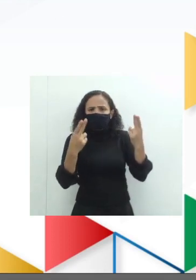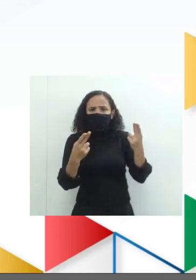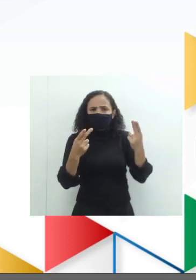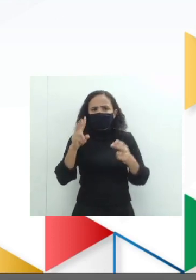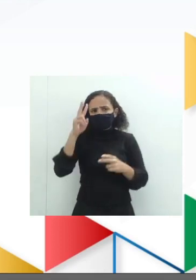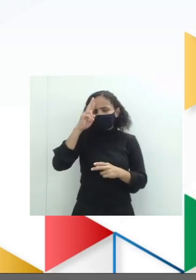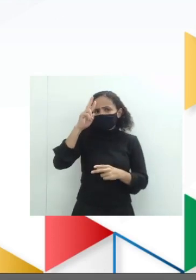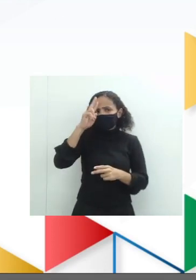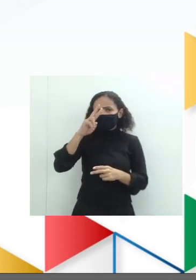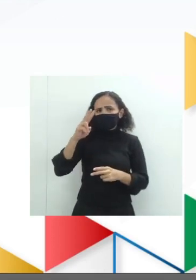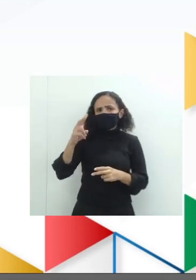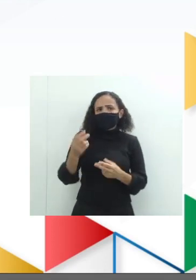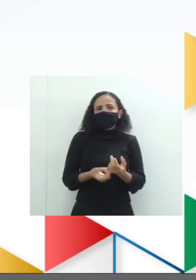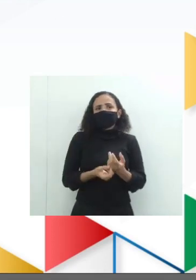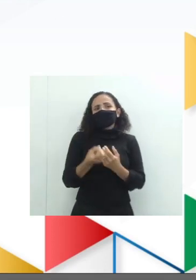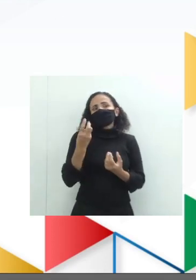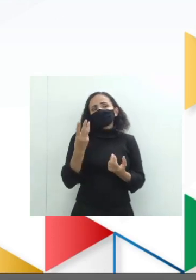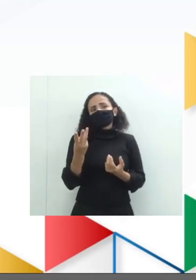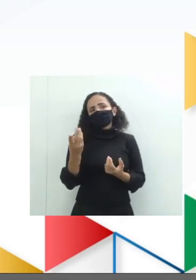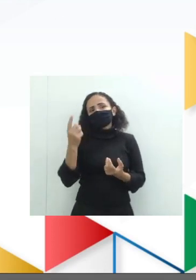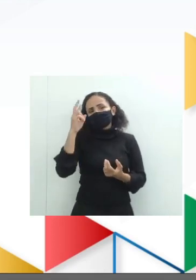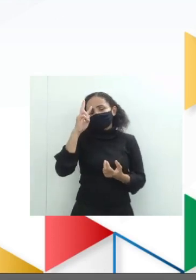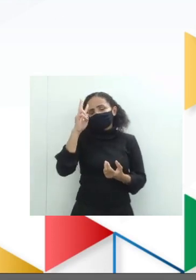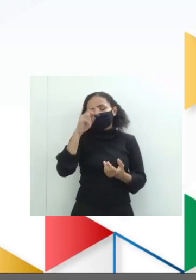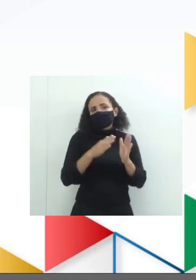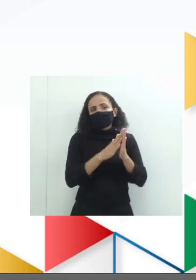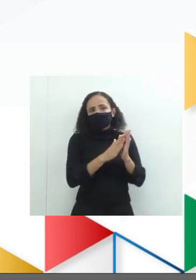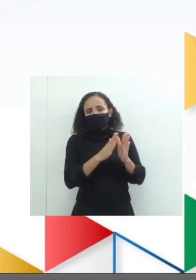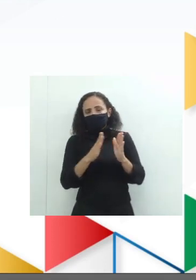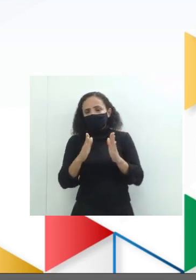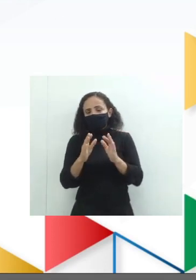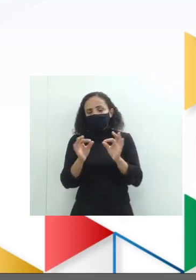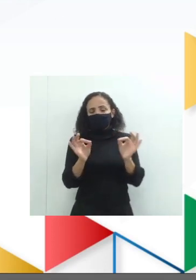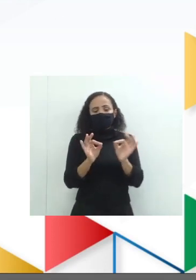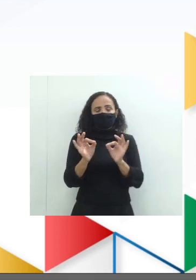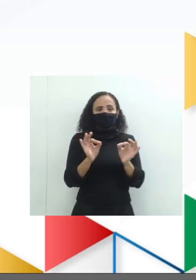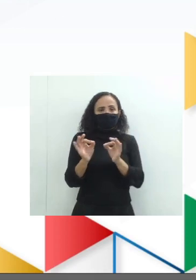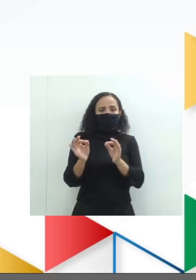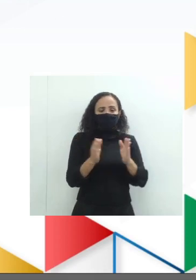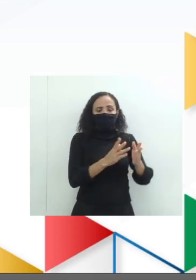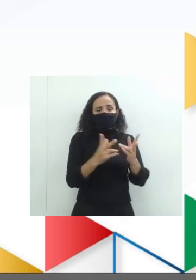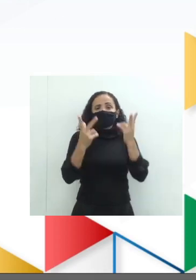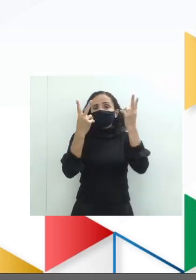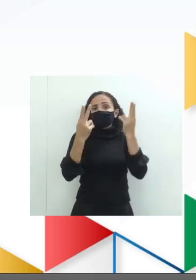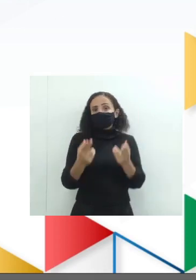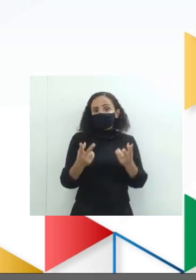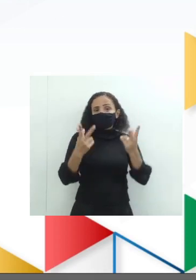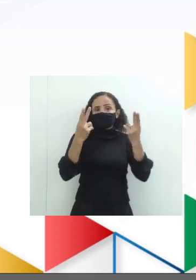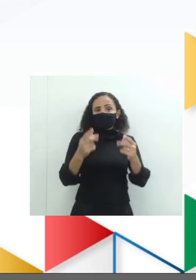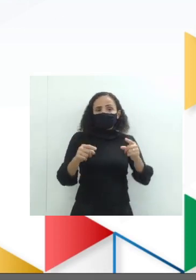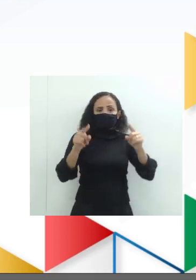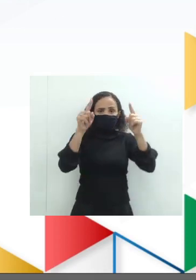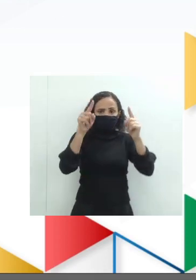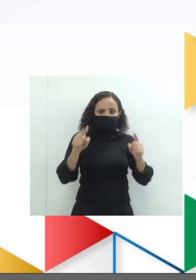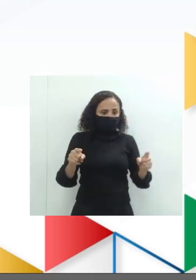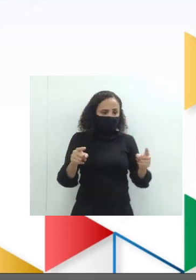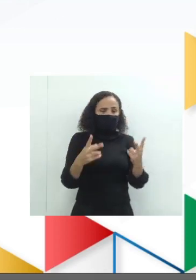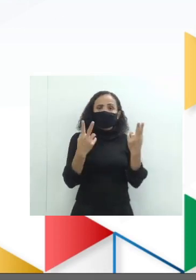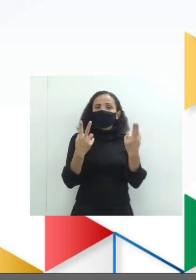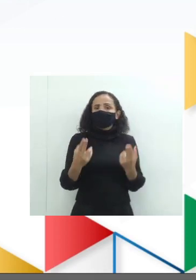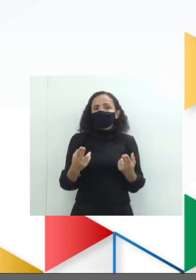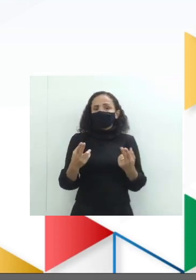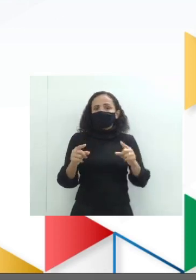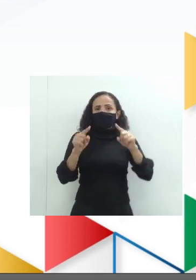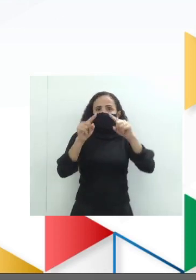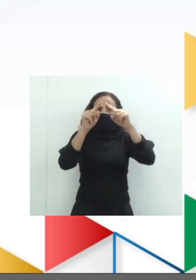Joana. 3 lados iguais. Não esquece disso. Equi é igual e láteros são lados, tá? Então,